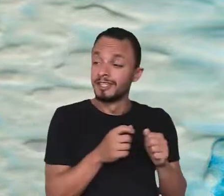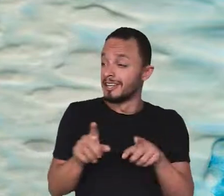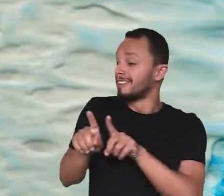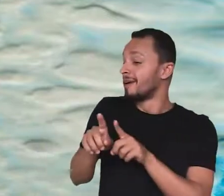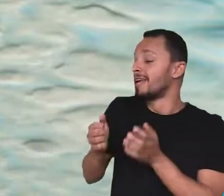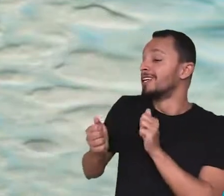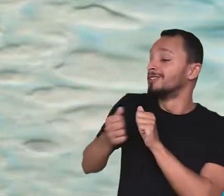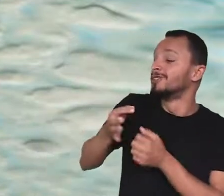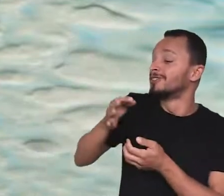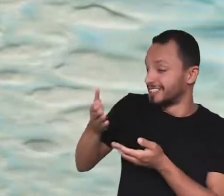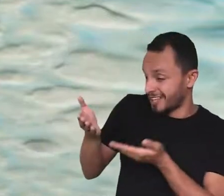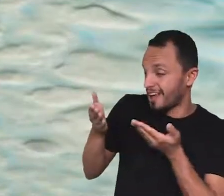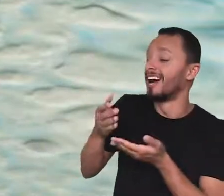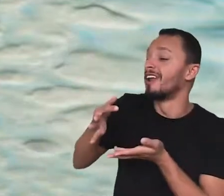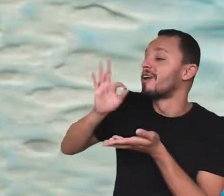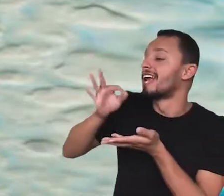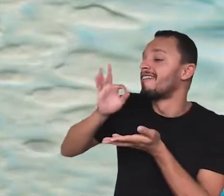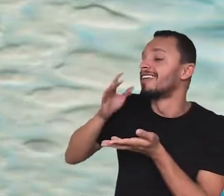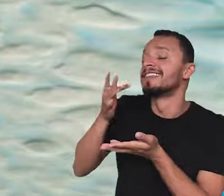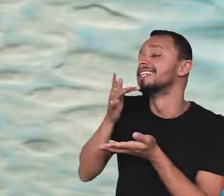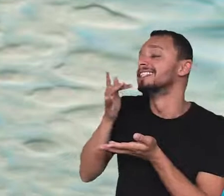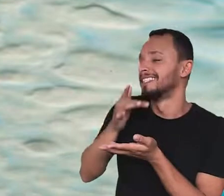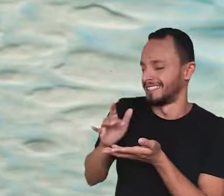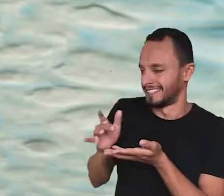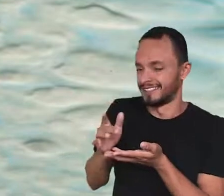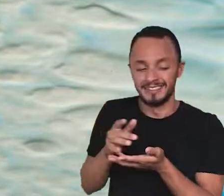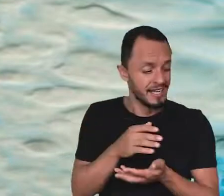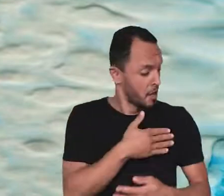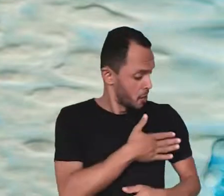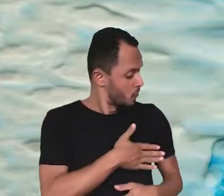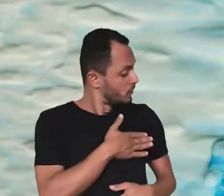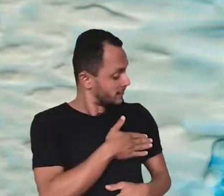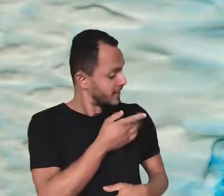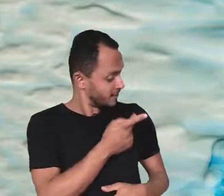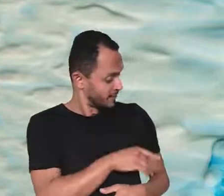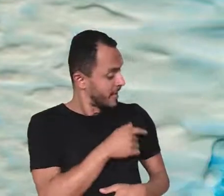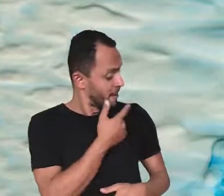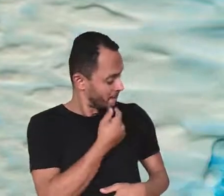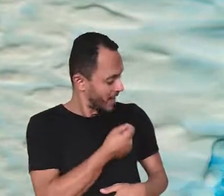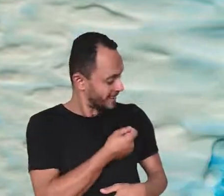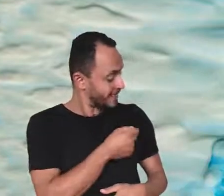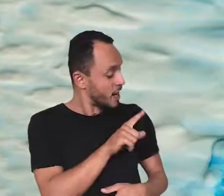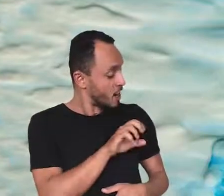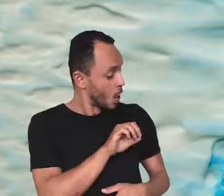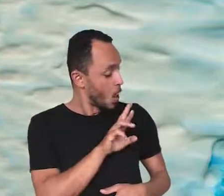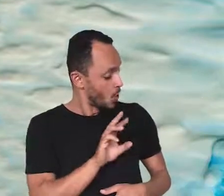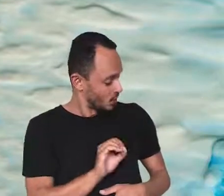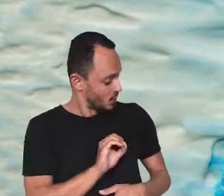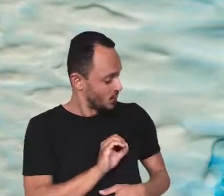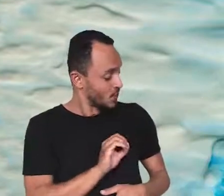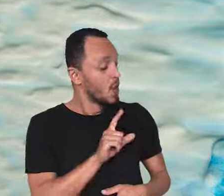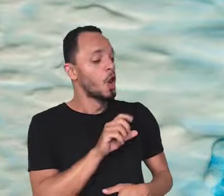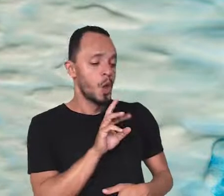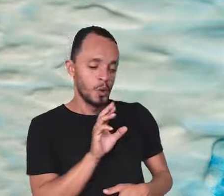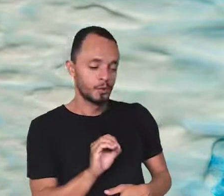senhora que faz o cafezinho mais gostoso que eu já tomei na vida. Gostei de você, rapaz. Louro, né? Isso.